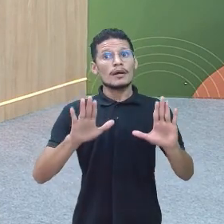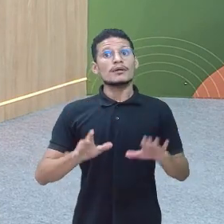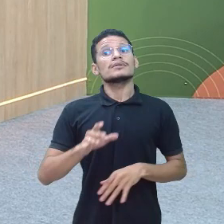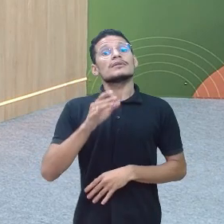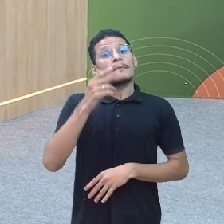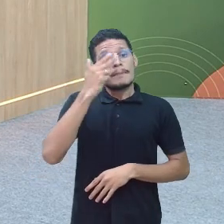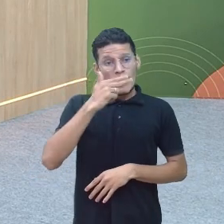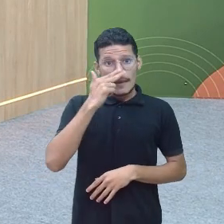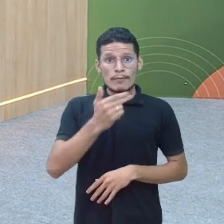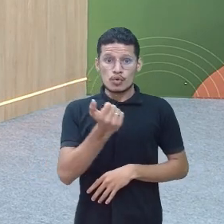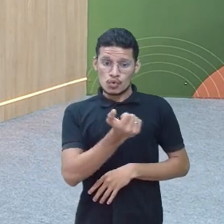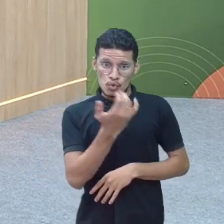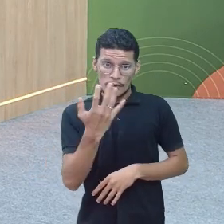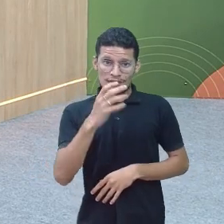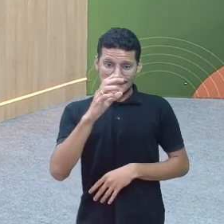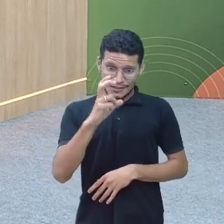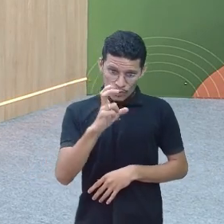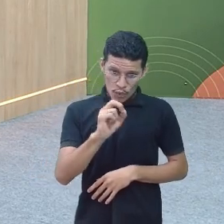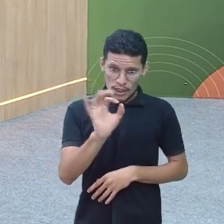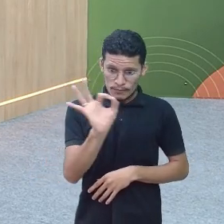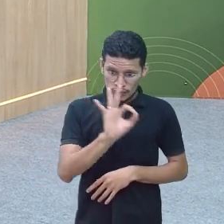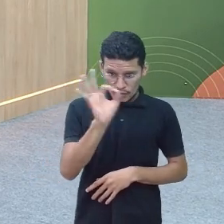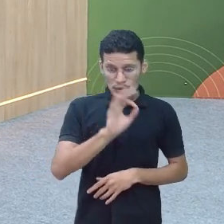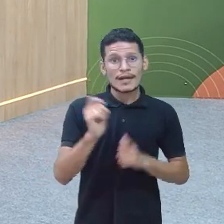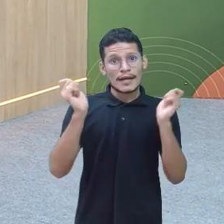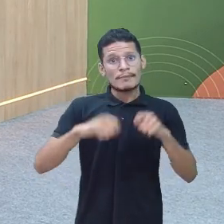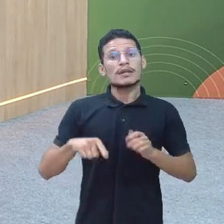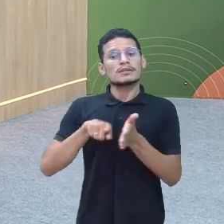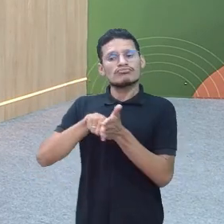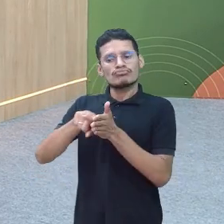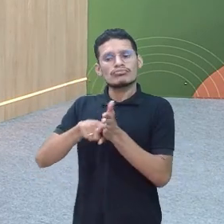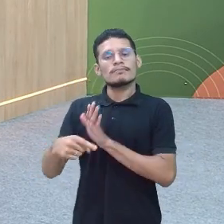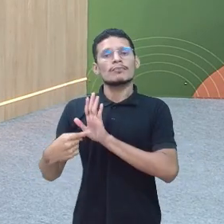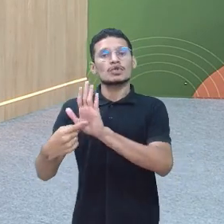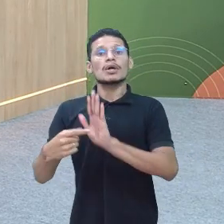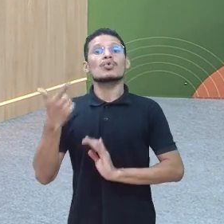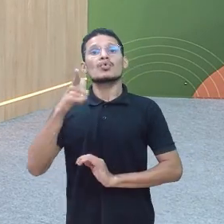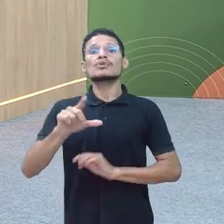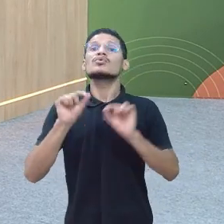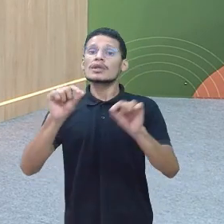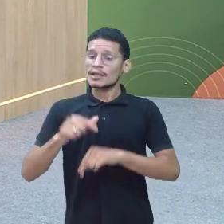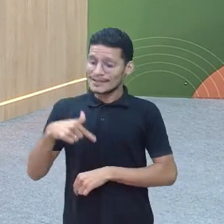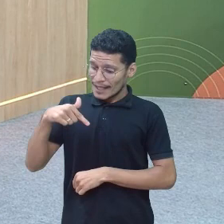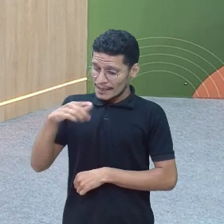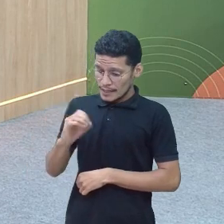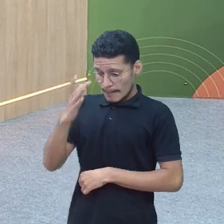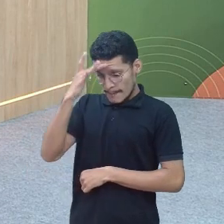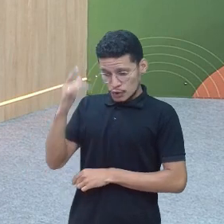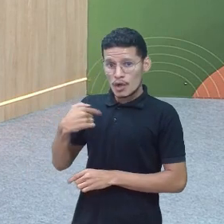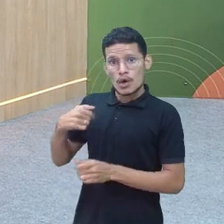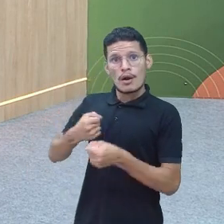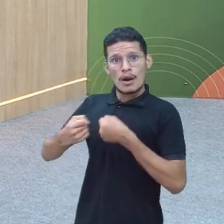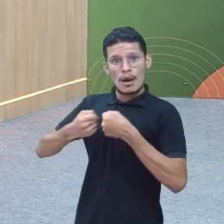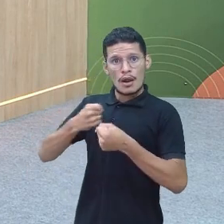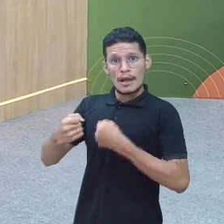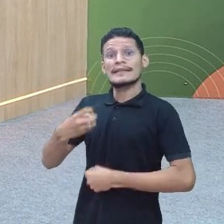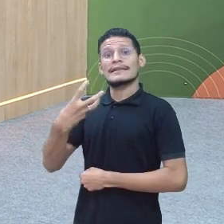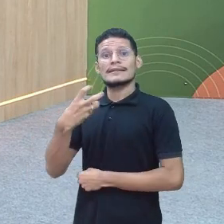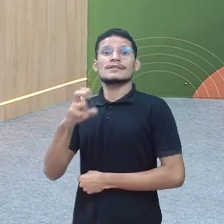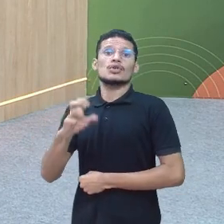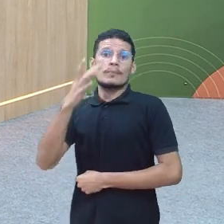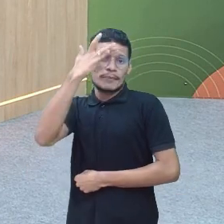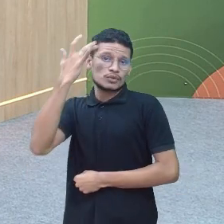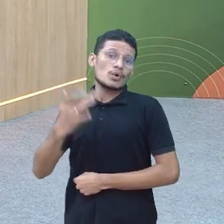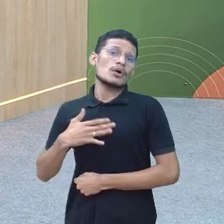esse mesmo número serve para eu expressar uma pesquisa que eu posso ter feito com 70 pessoas, onde 35 delas